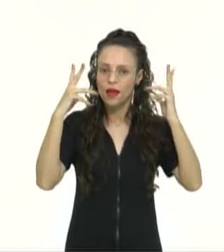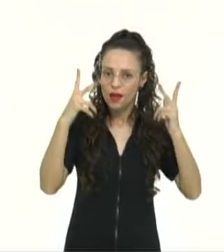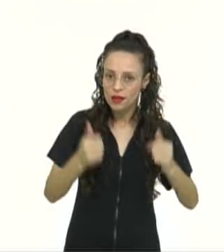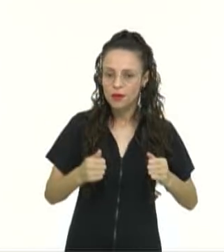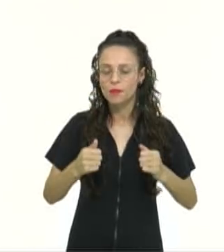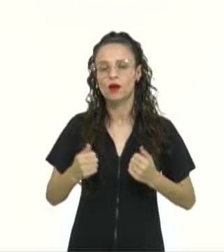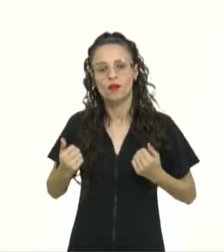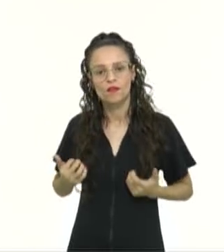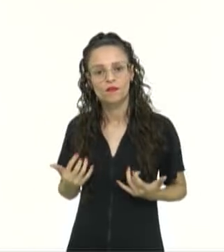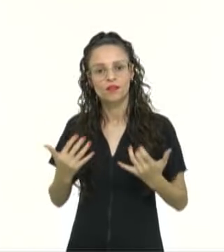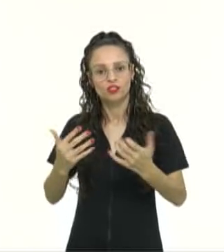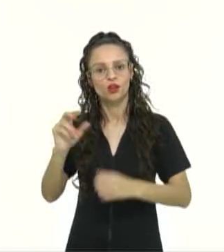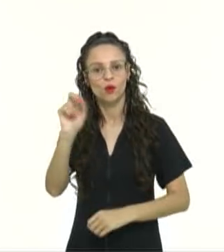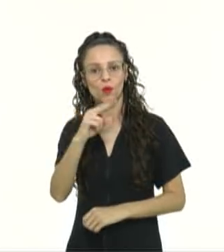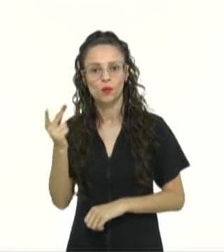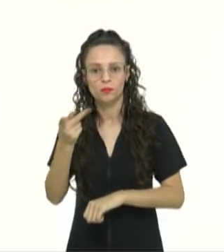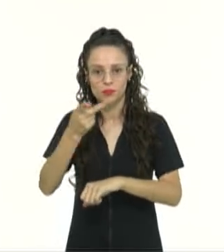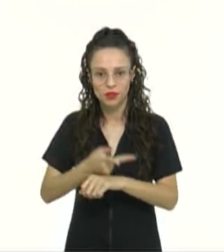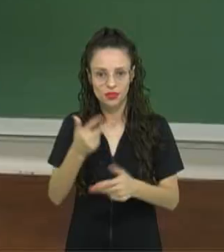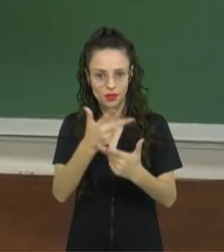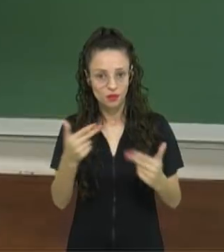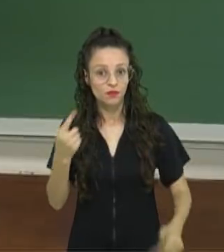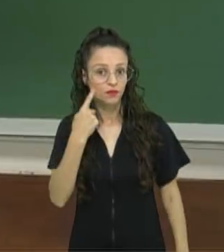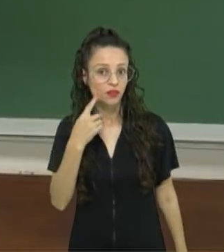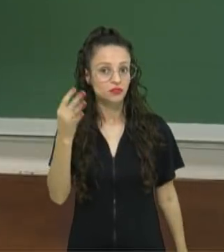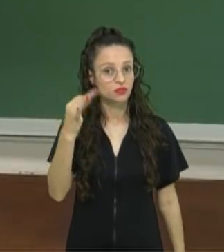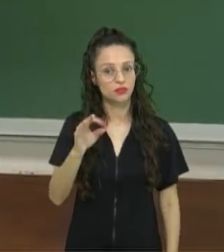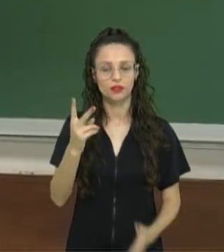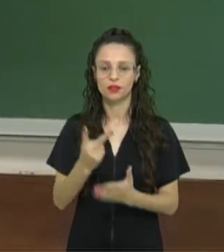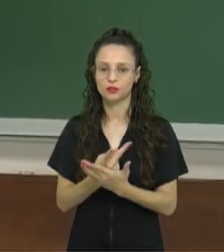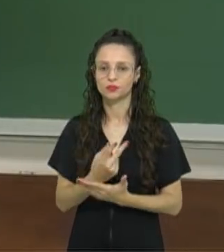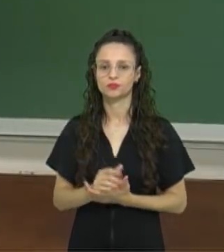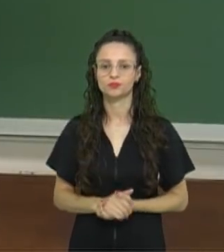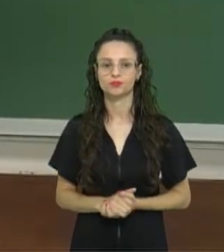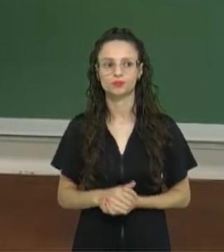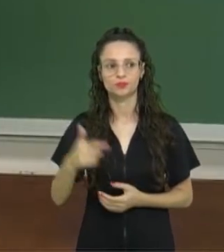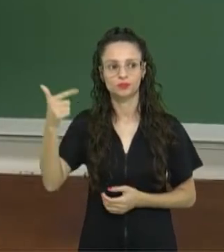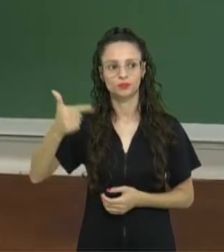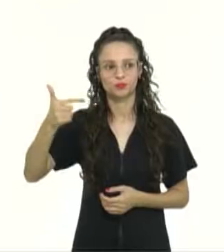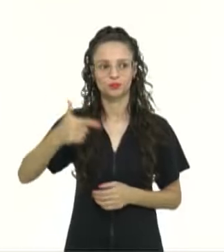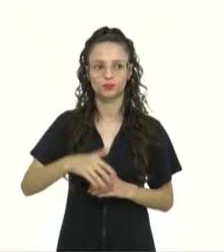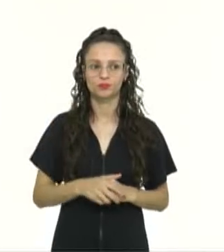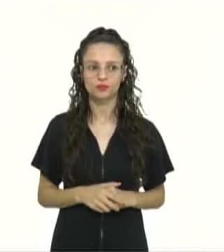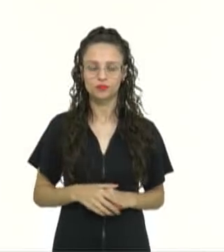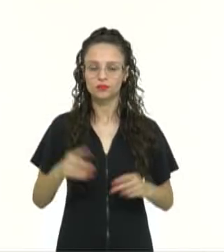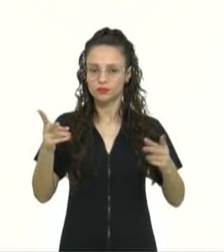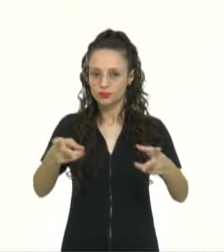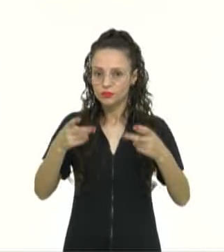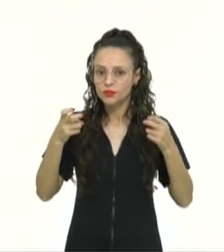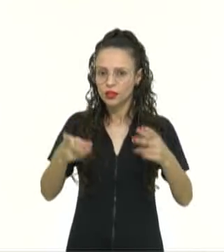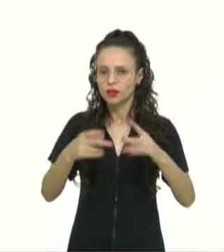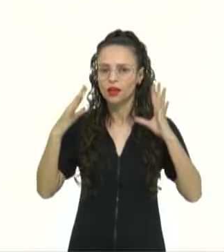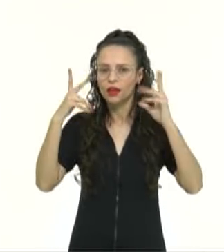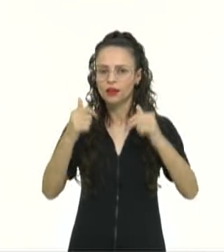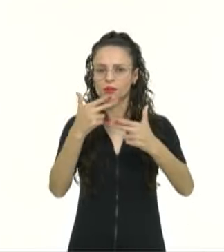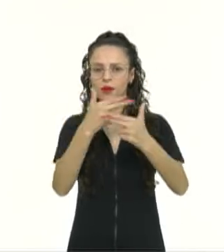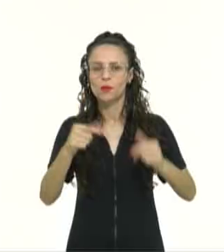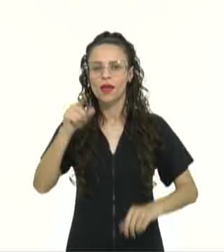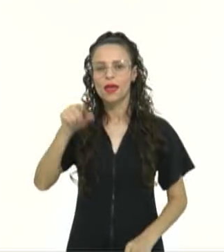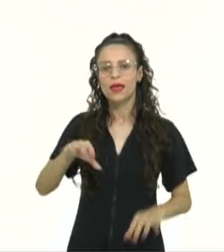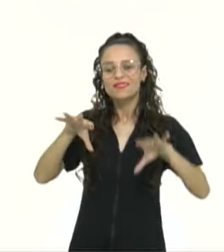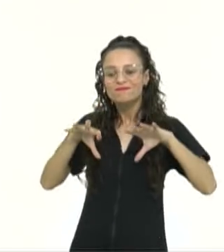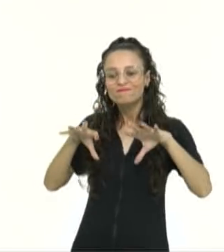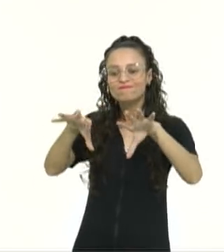animal, vegetal ou mineral. Vamos ver se está certo ou errado. Segunda, o extrativismo animal é a captura